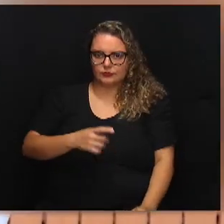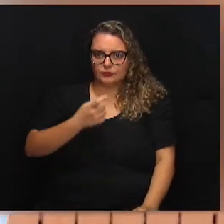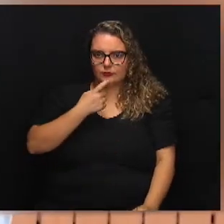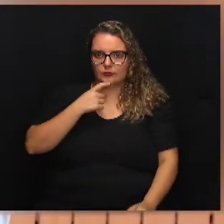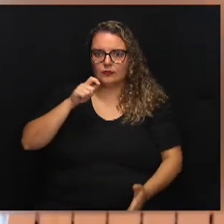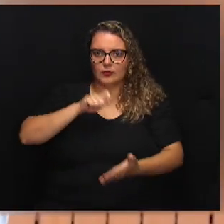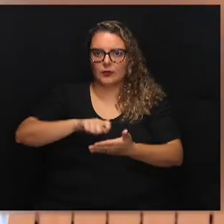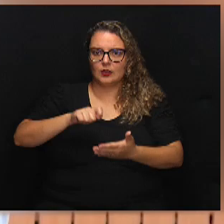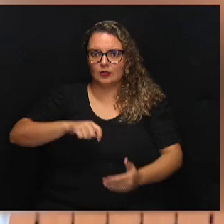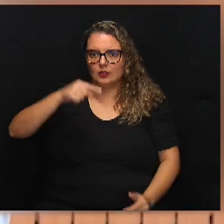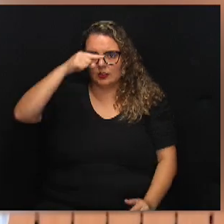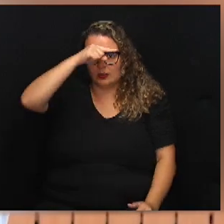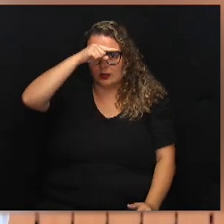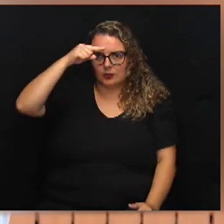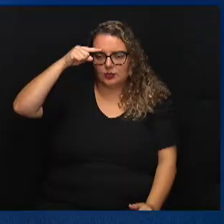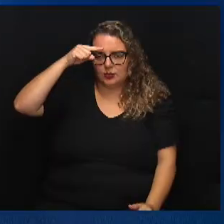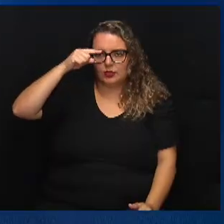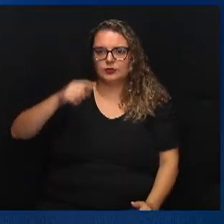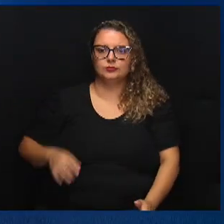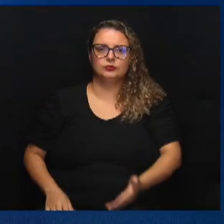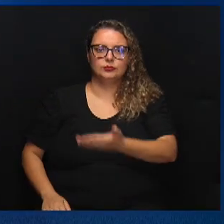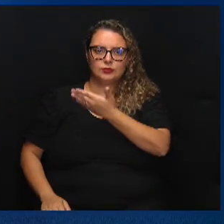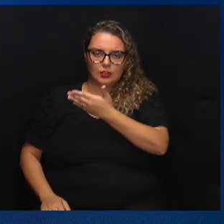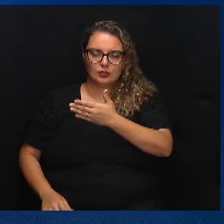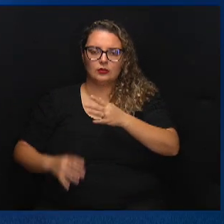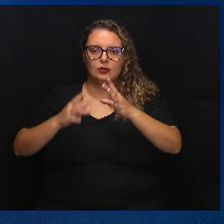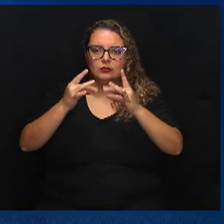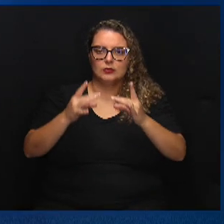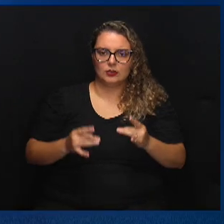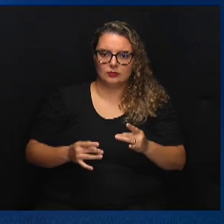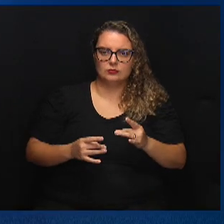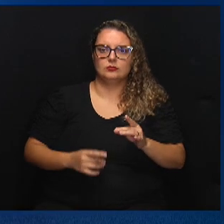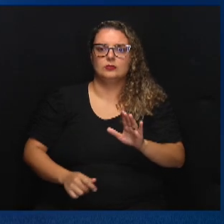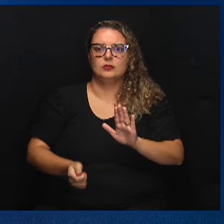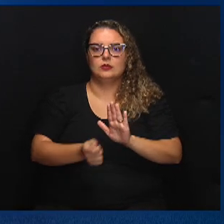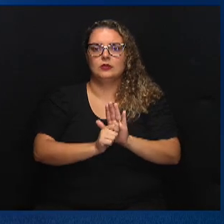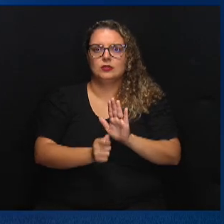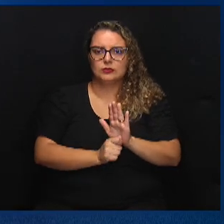autoria do vereador Otto Alejandro, acrescenta dispositivos à Lei número